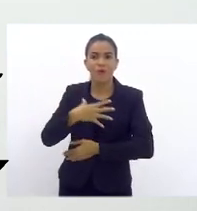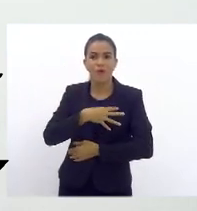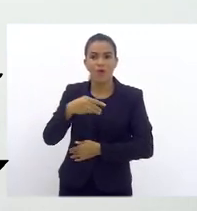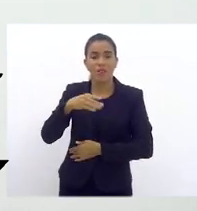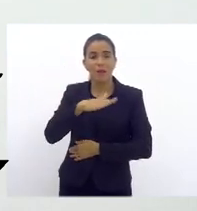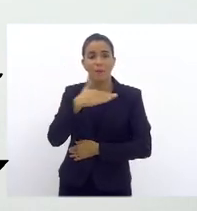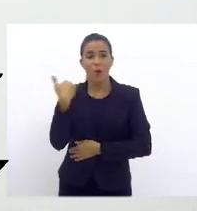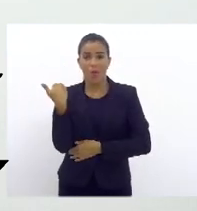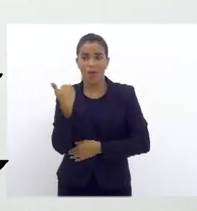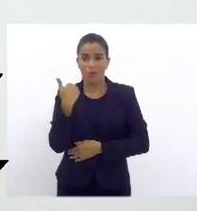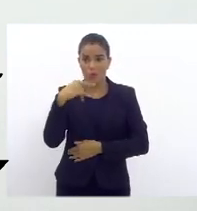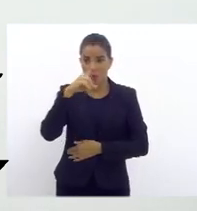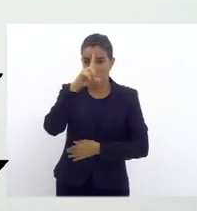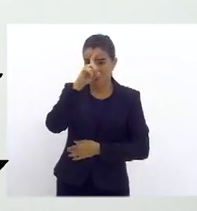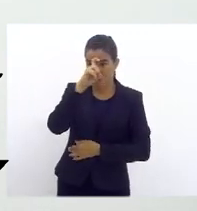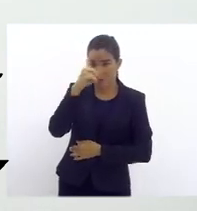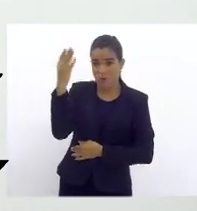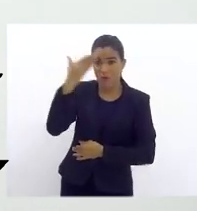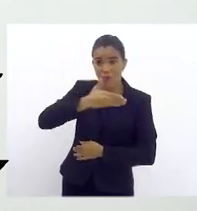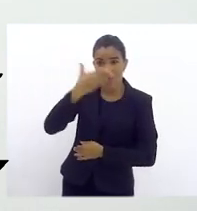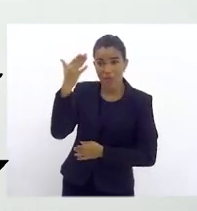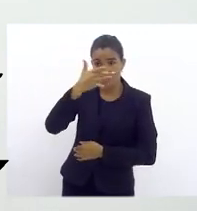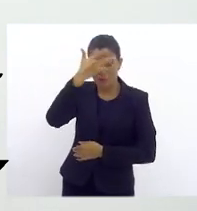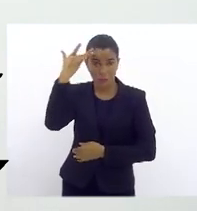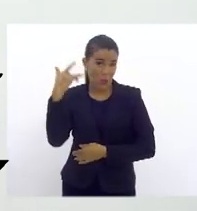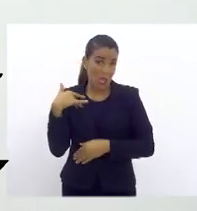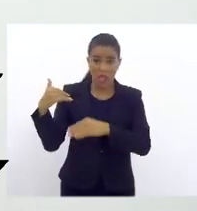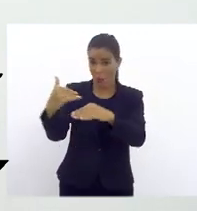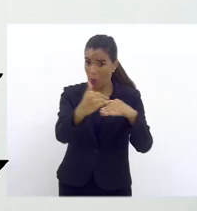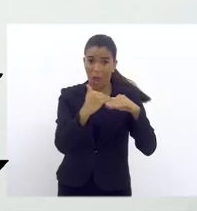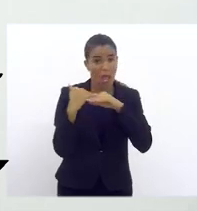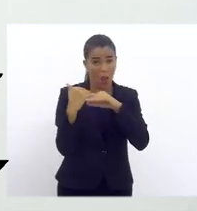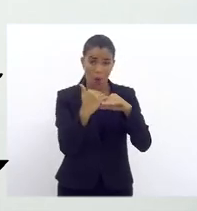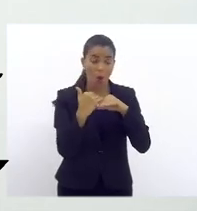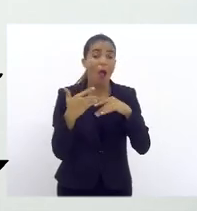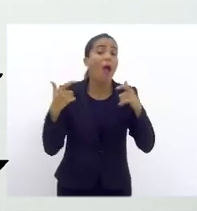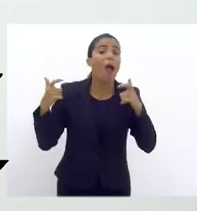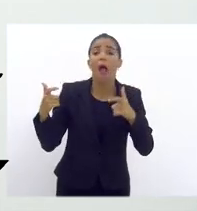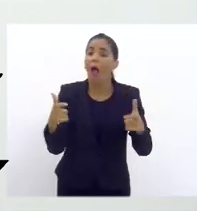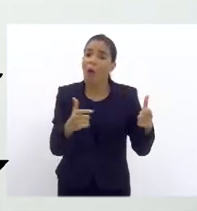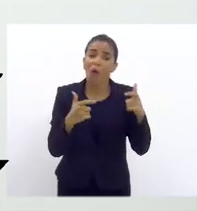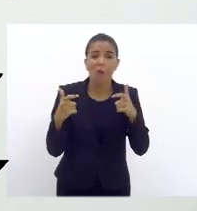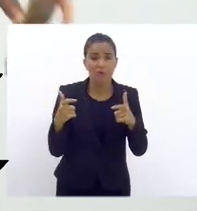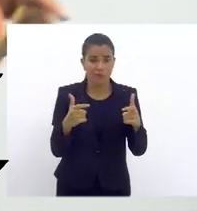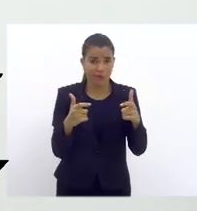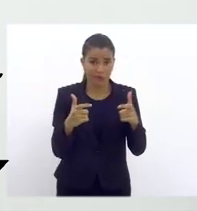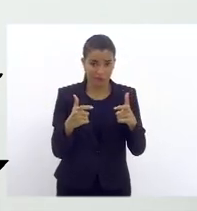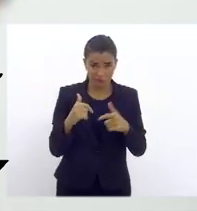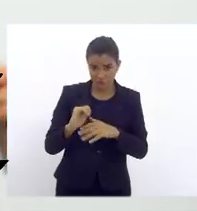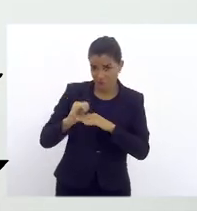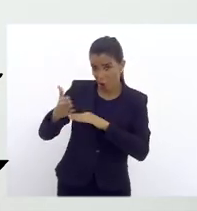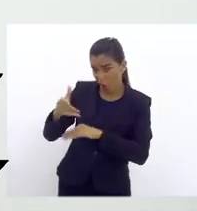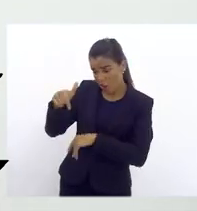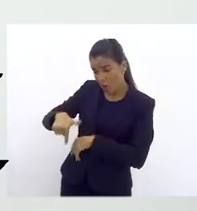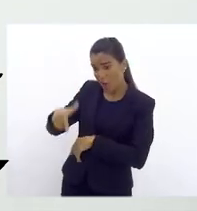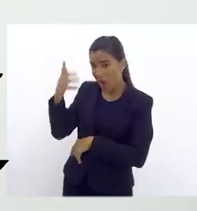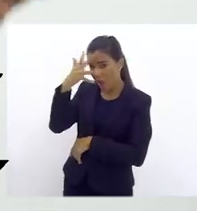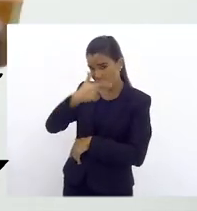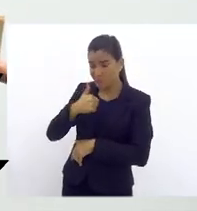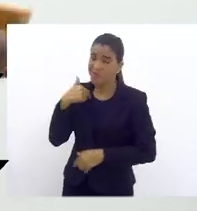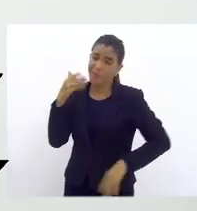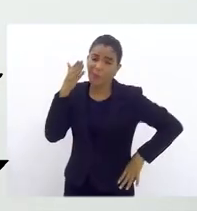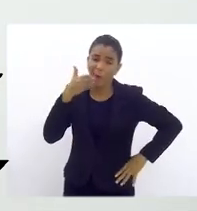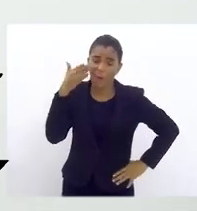está morrendo no hospital a gente não vê também essas pessoas que dizem que todo mundo é igual É de fato agora deste lugar aqui que é bonito aqui falar